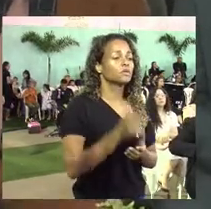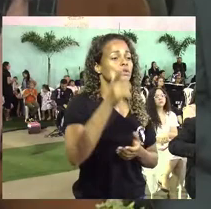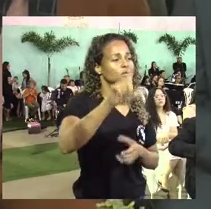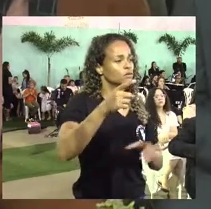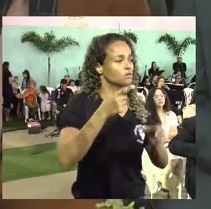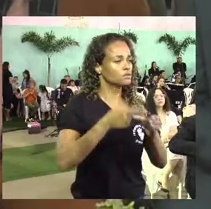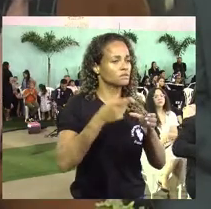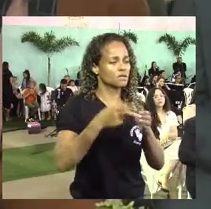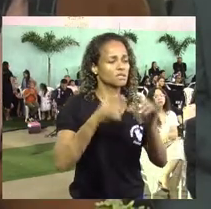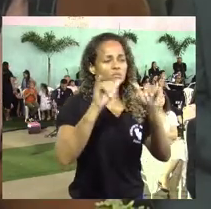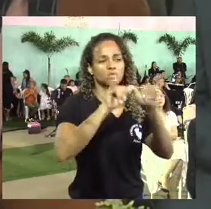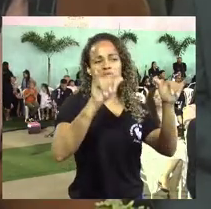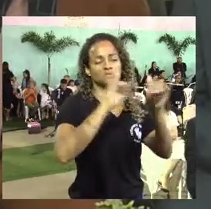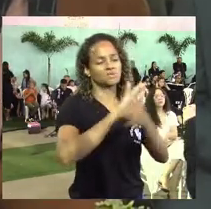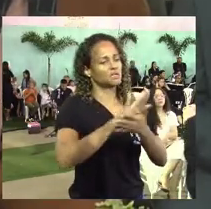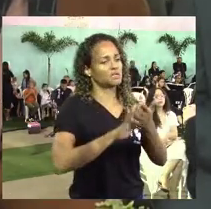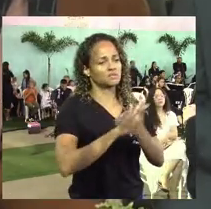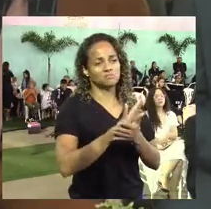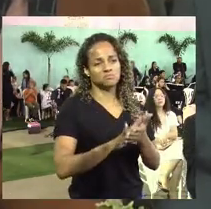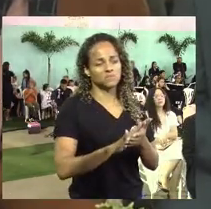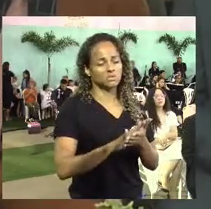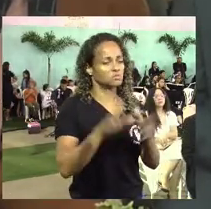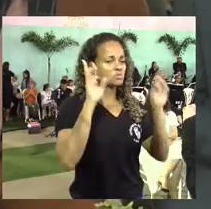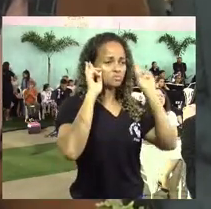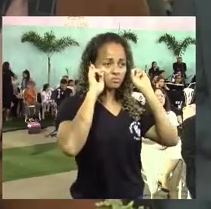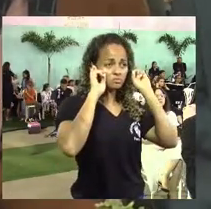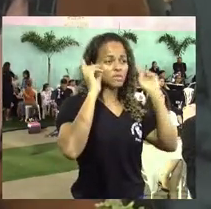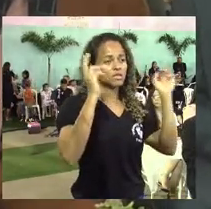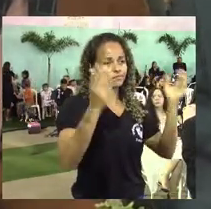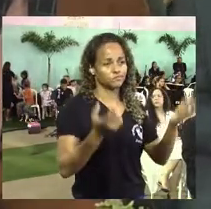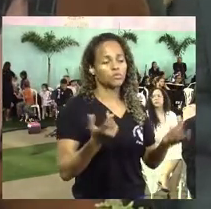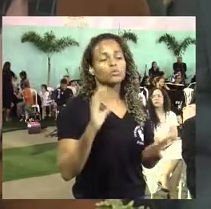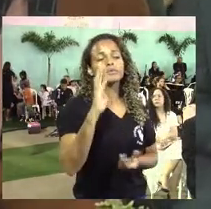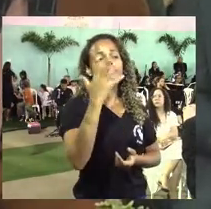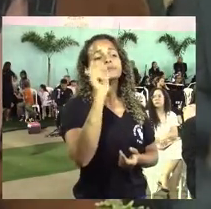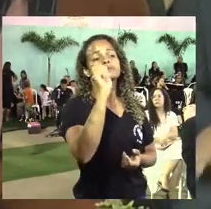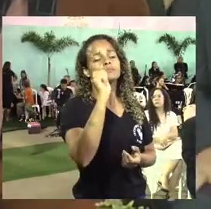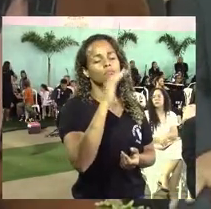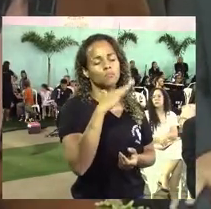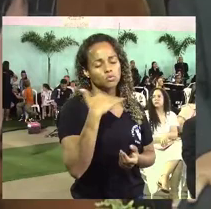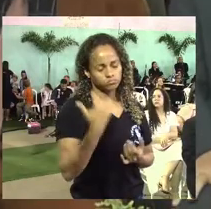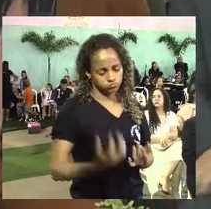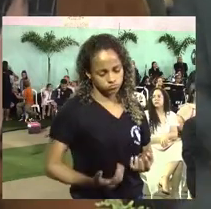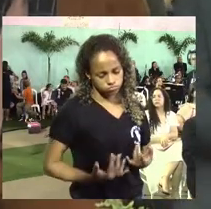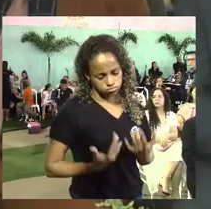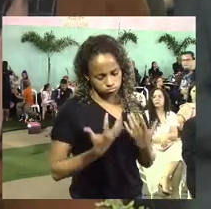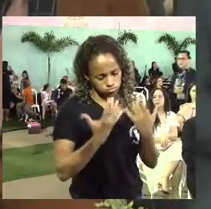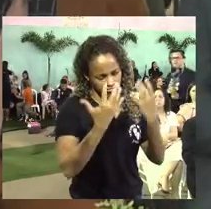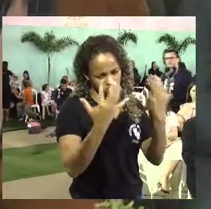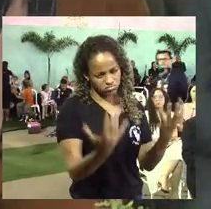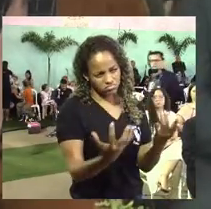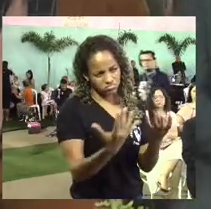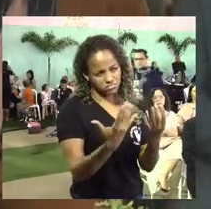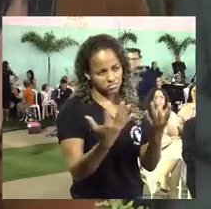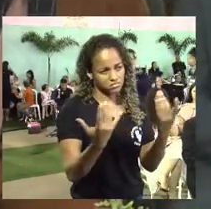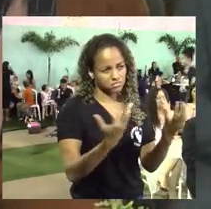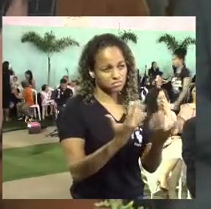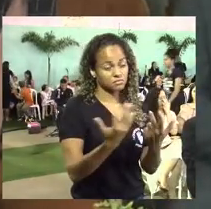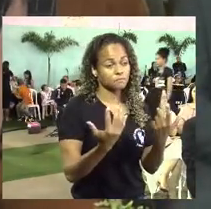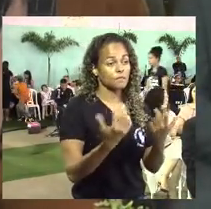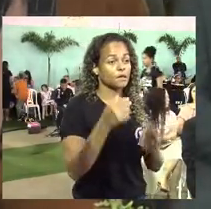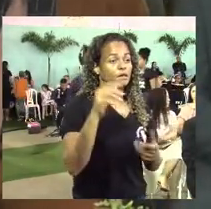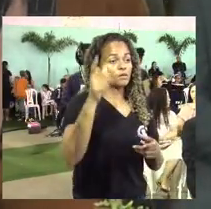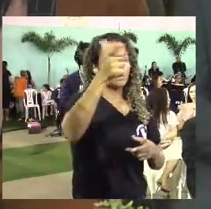todos morreram carbonizados nínive Jonas tinha a mensagem e o povo